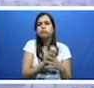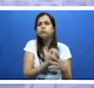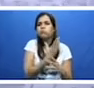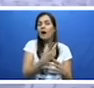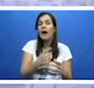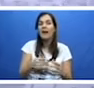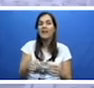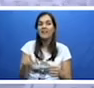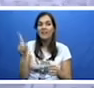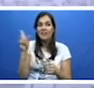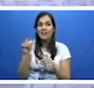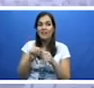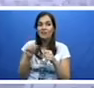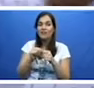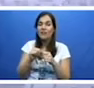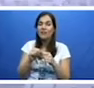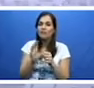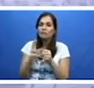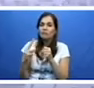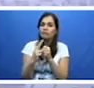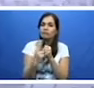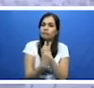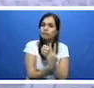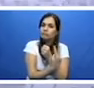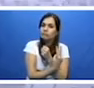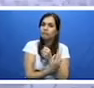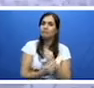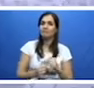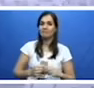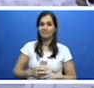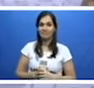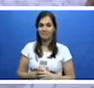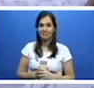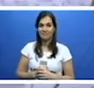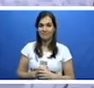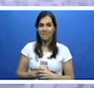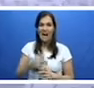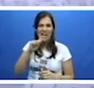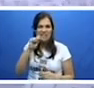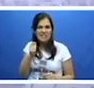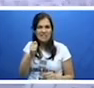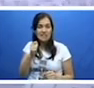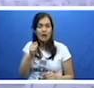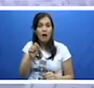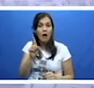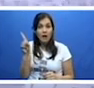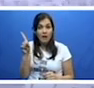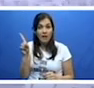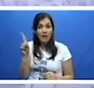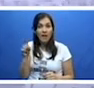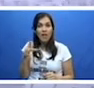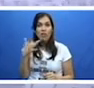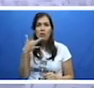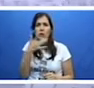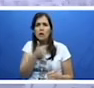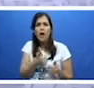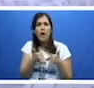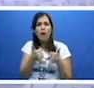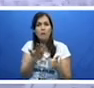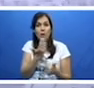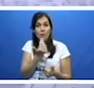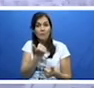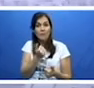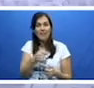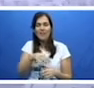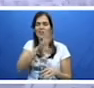é consumindo esse tecido de reserva aqui O pinhão é uma semente muito apreciada em festa junina em